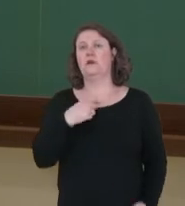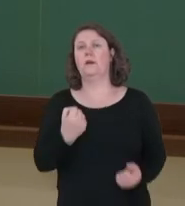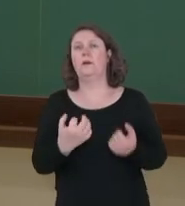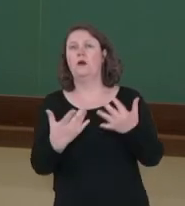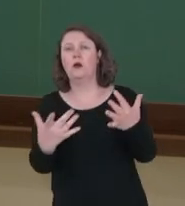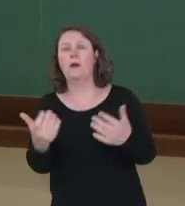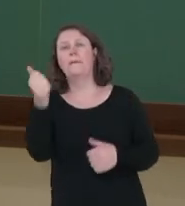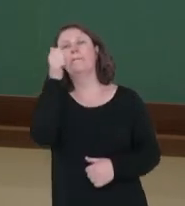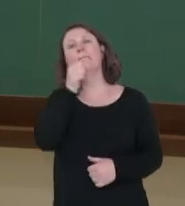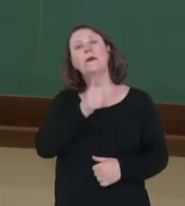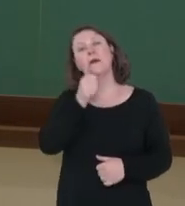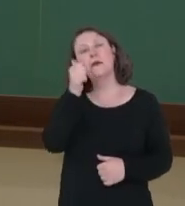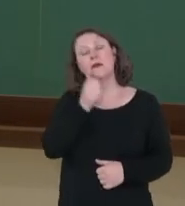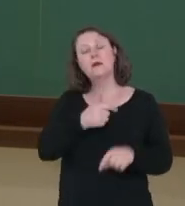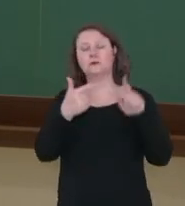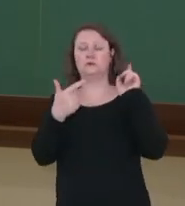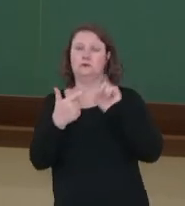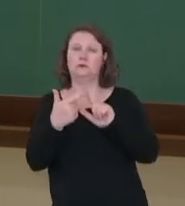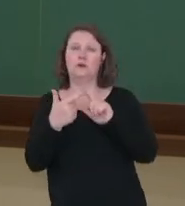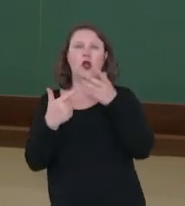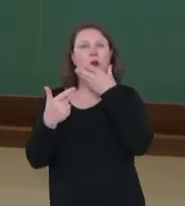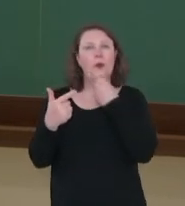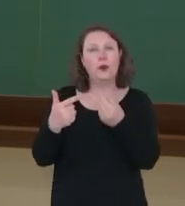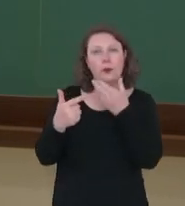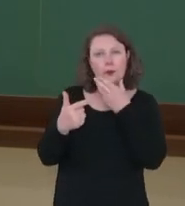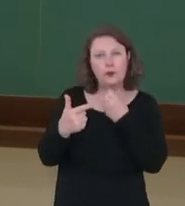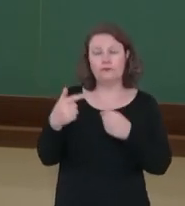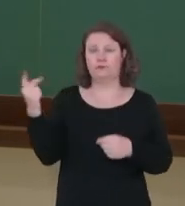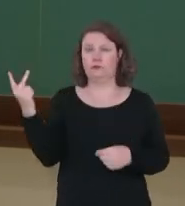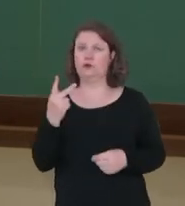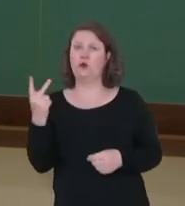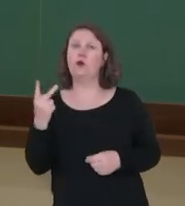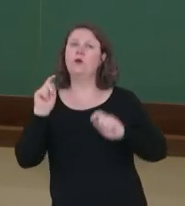aparelho masculino quanto o aparelho feminino. Então, ela conseguia se